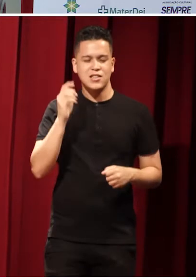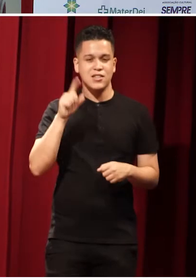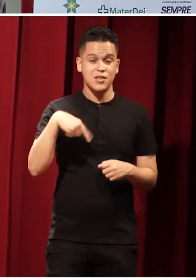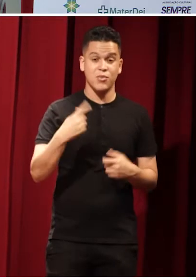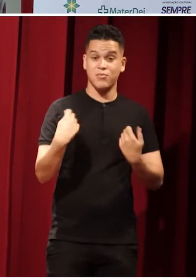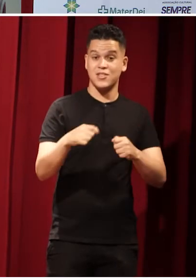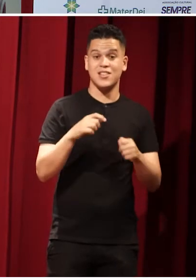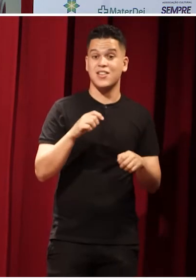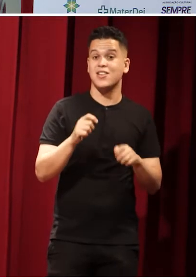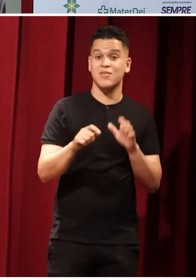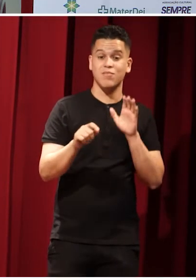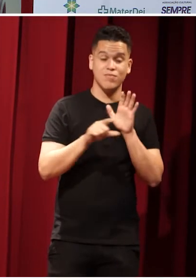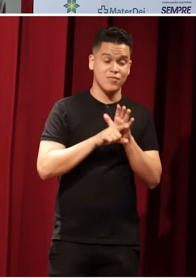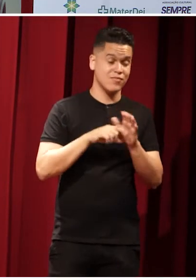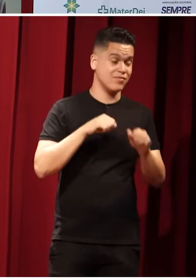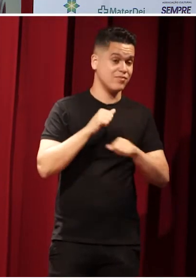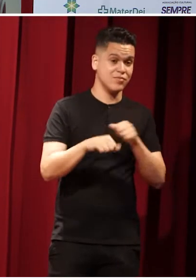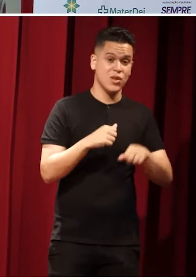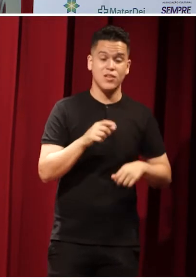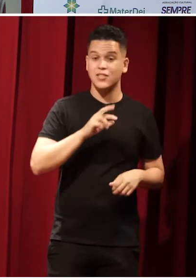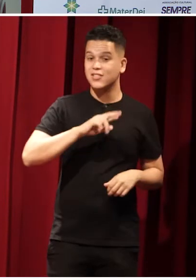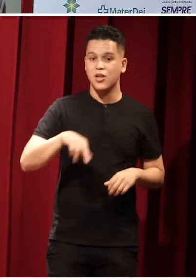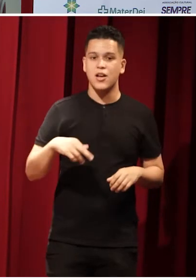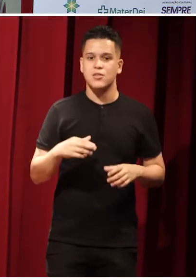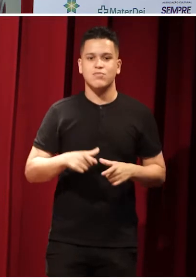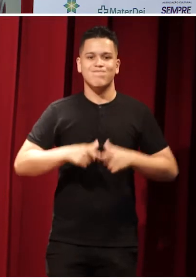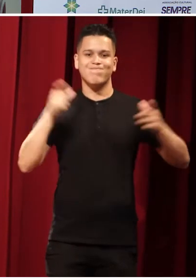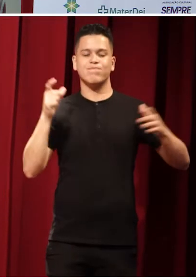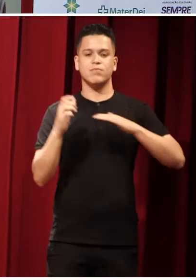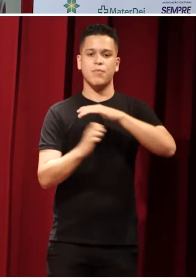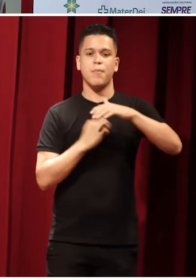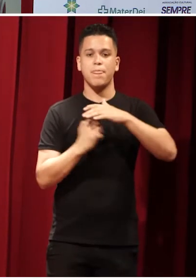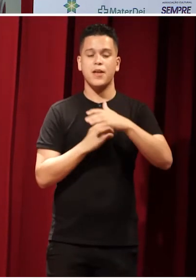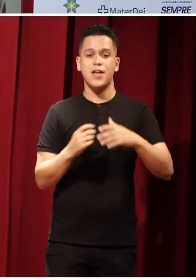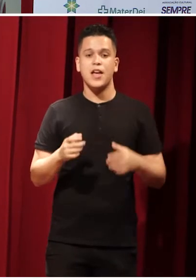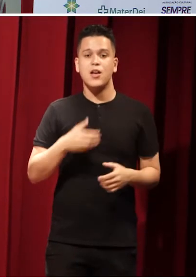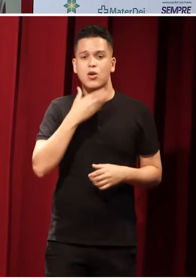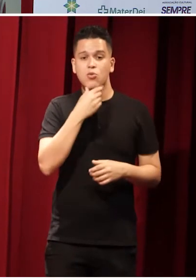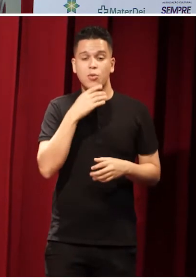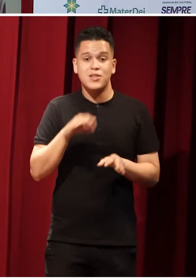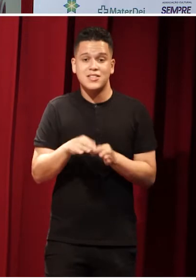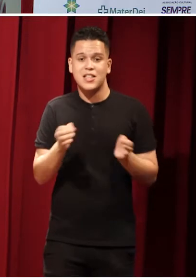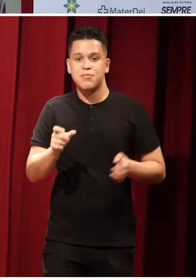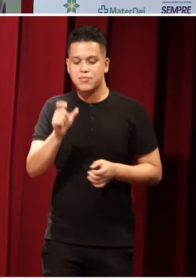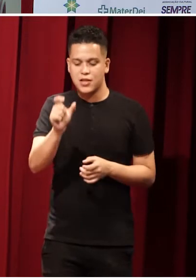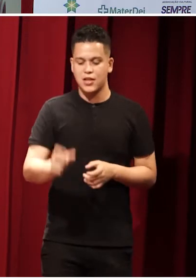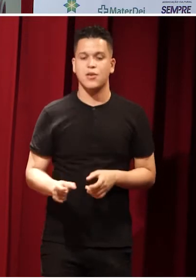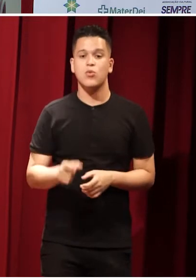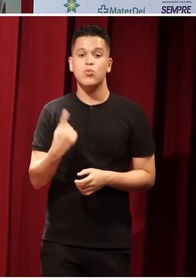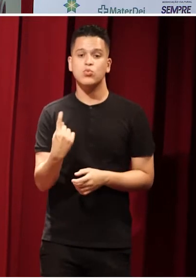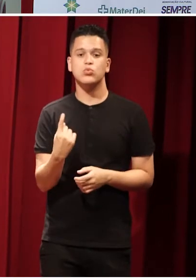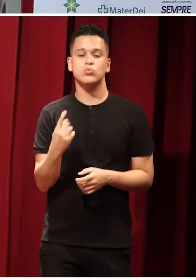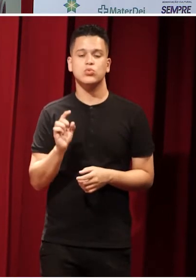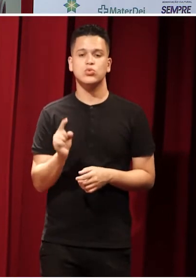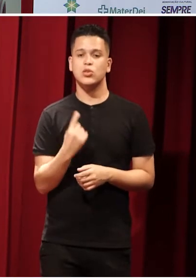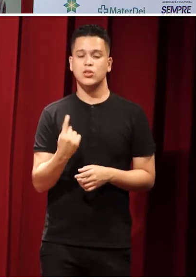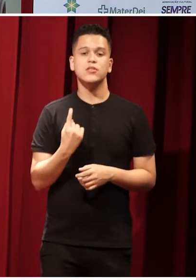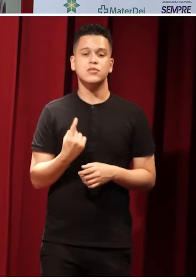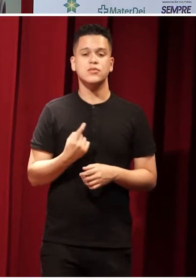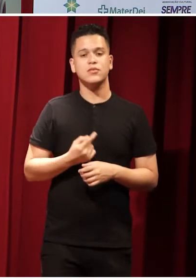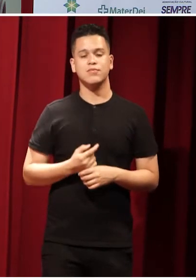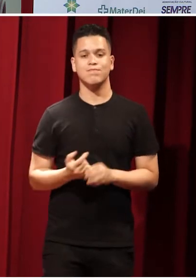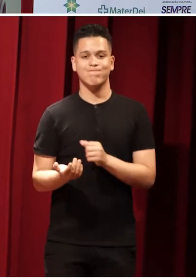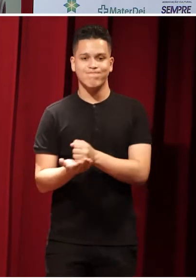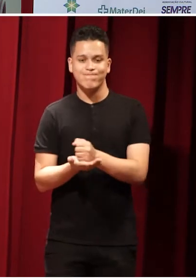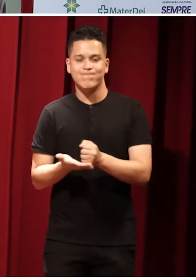no Congresso? Não são as grandes empresas de mineração, é o garimpeiro, é a atividade de base